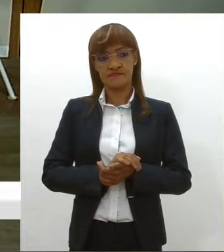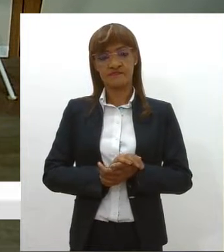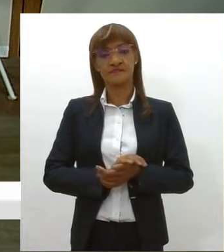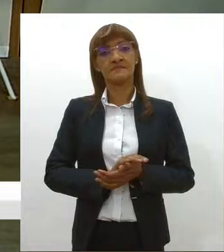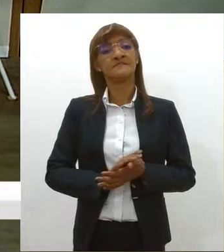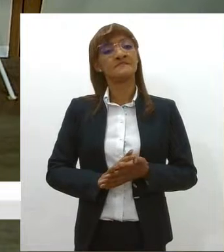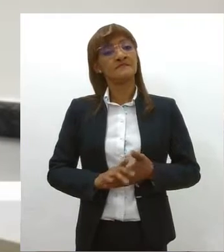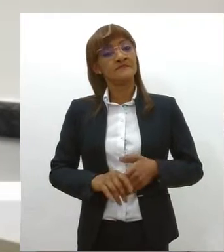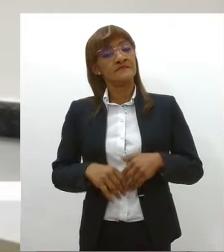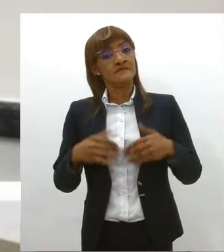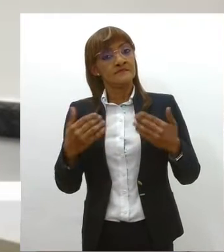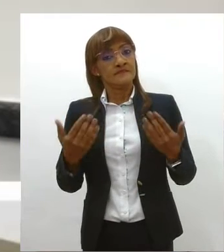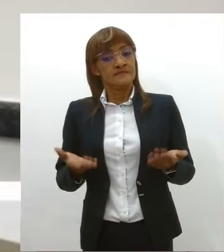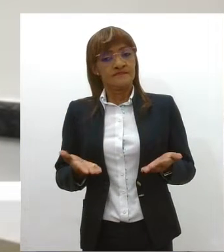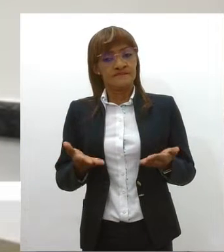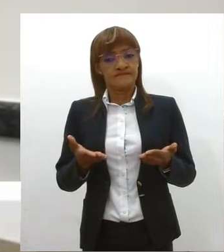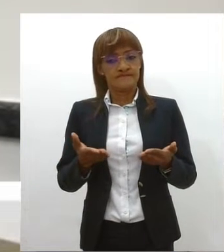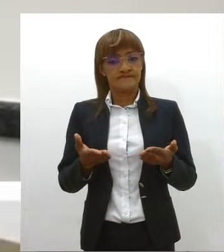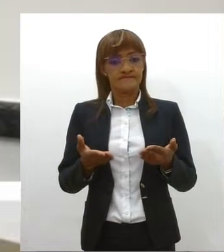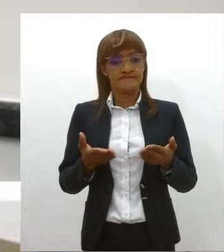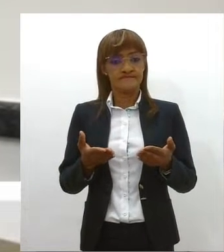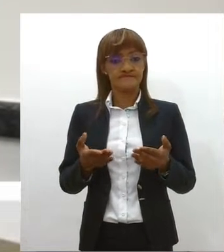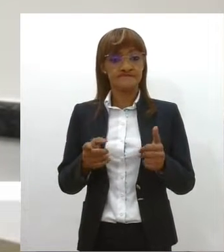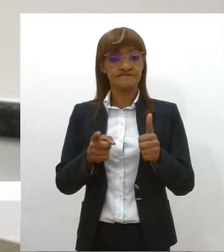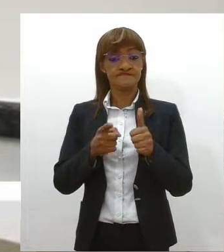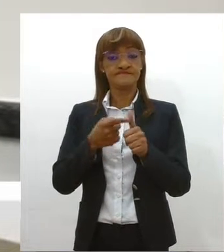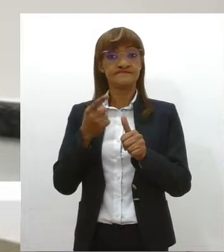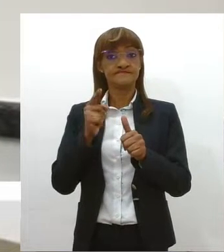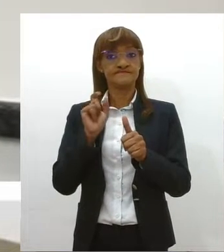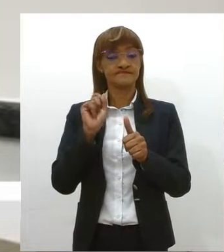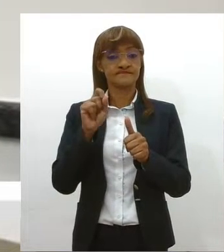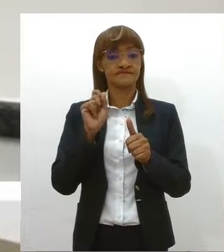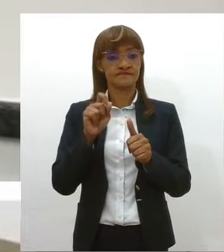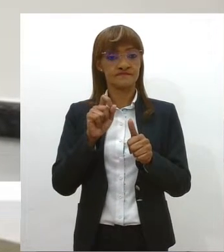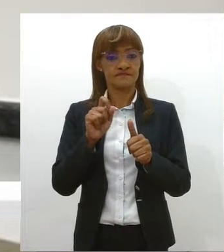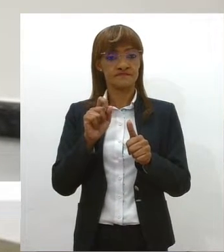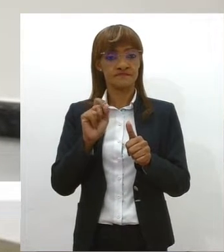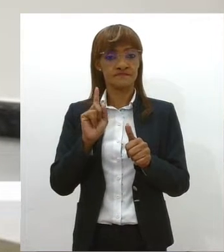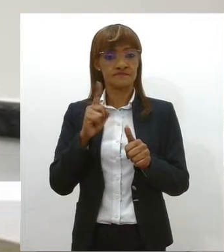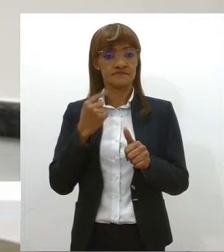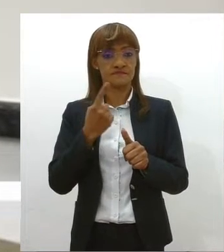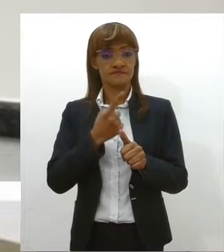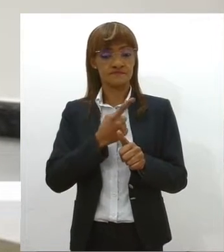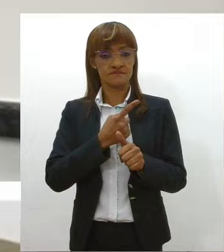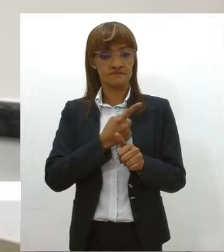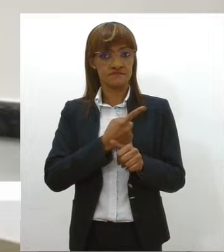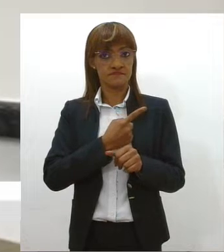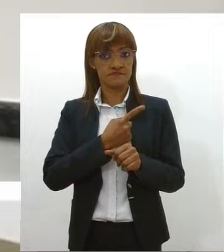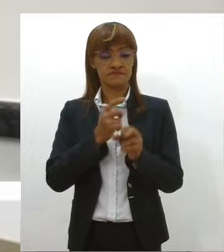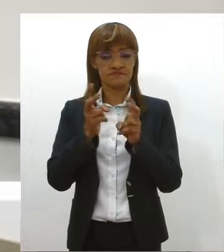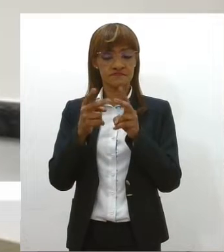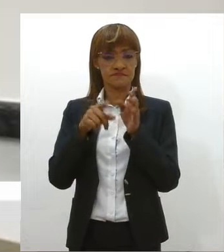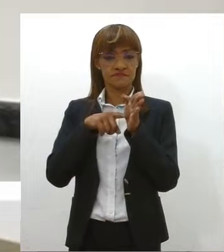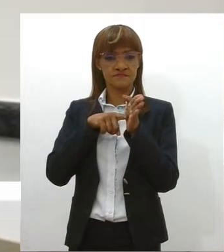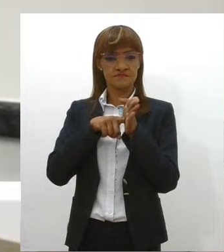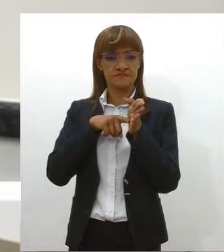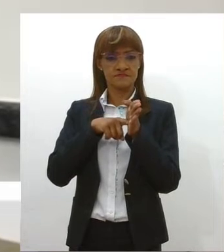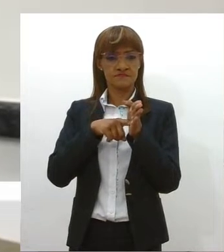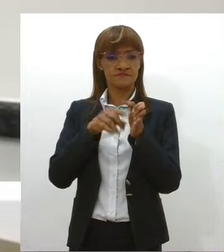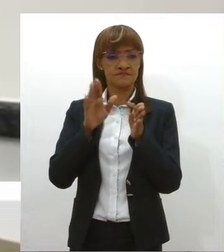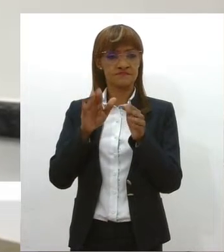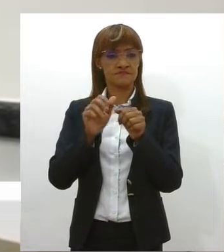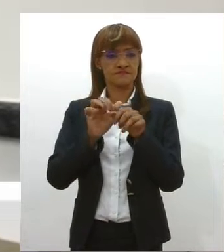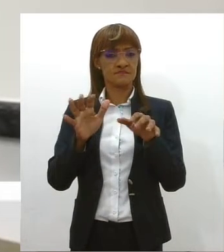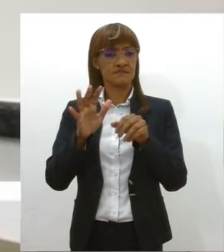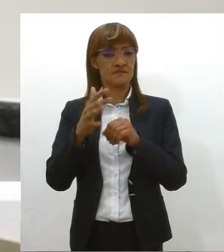Então, primeiramente, a gente tem a questão do estresse. Então, passar uma pandemia, a gente está passando por